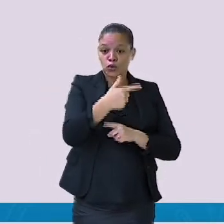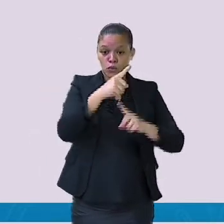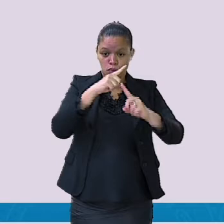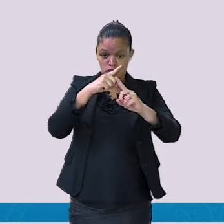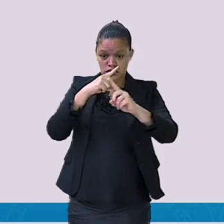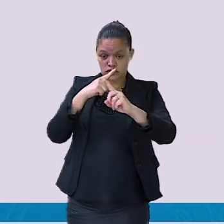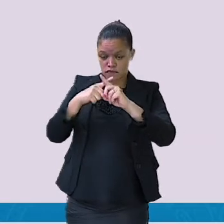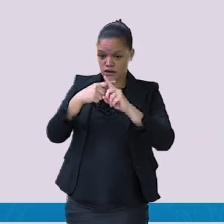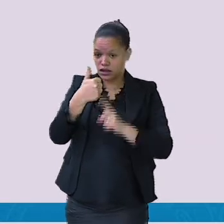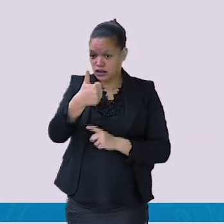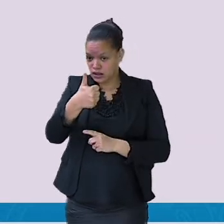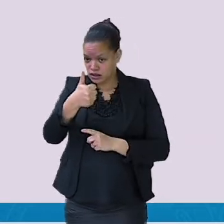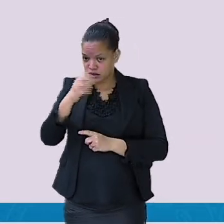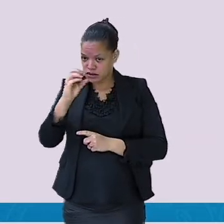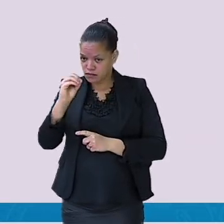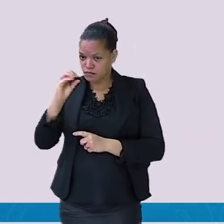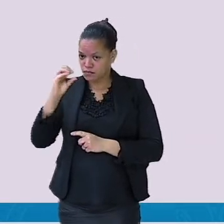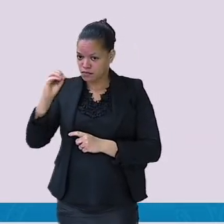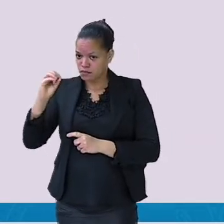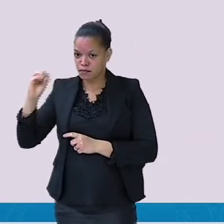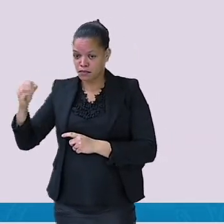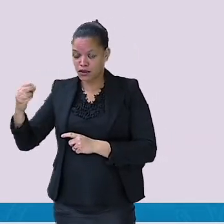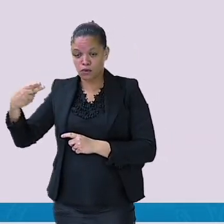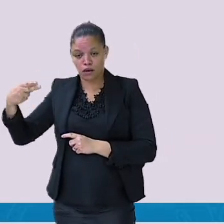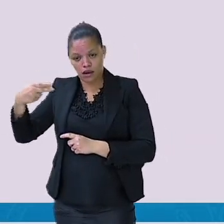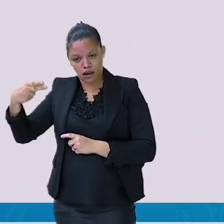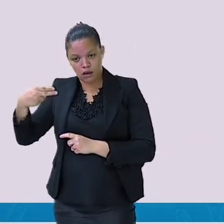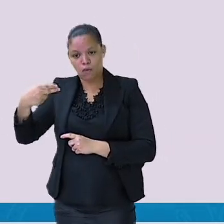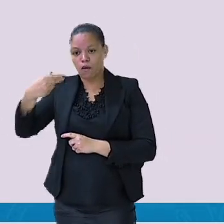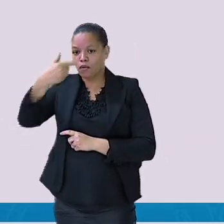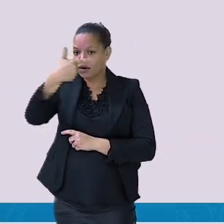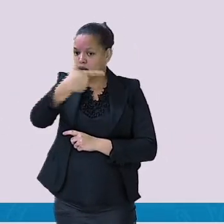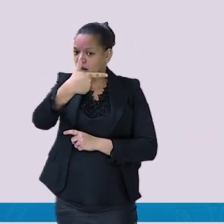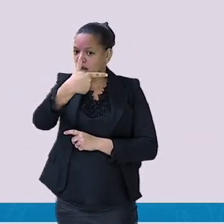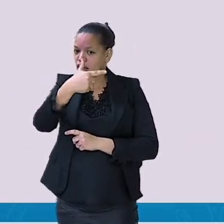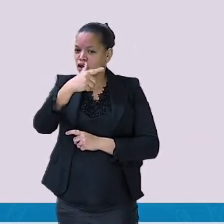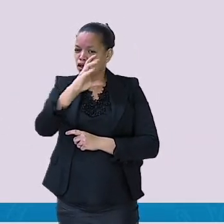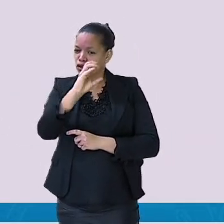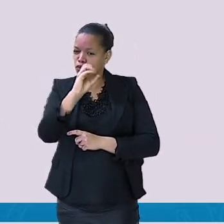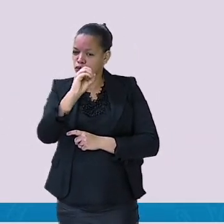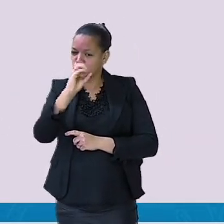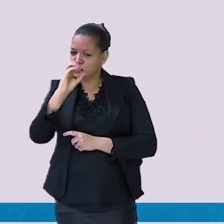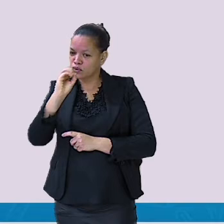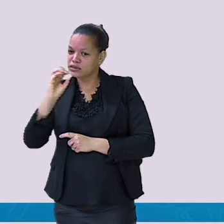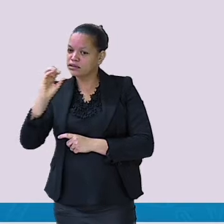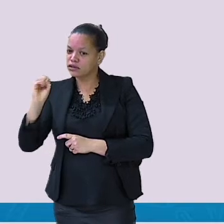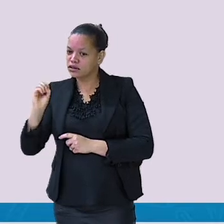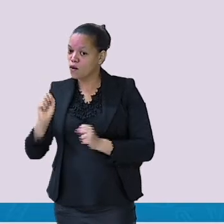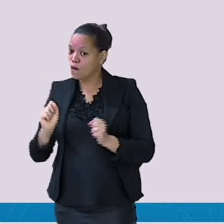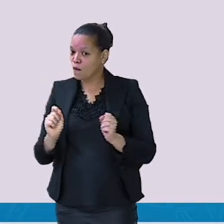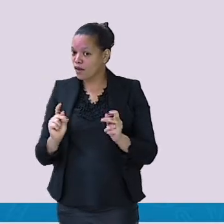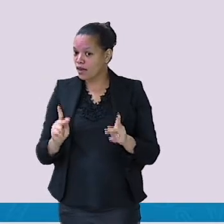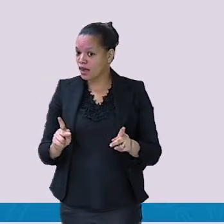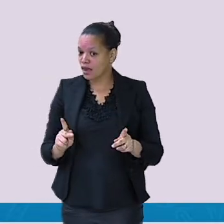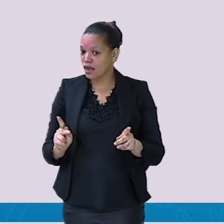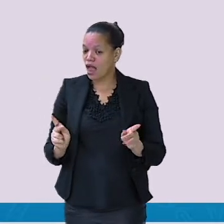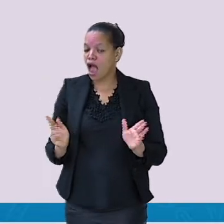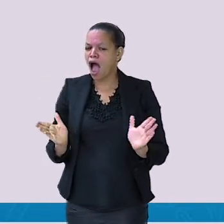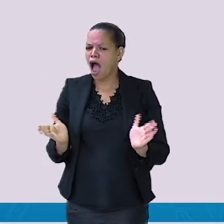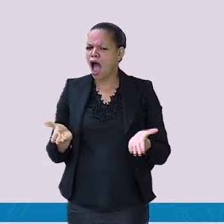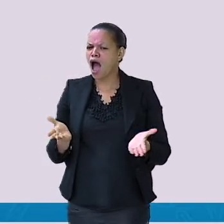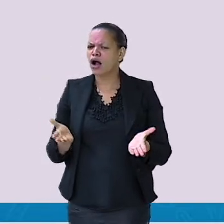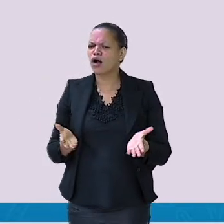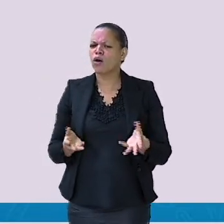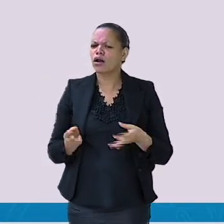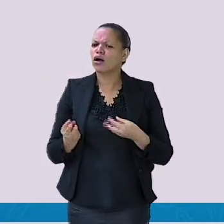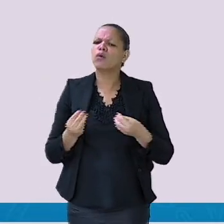Depois que eu transformei, agora eu posso fazer a operação normalmente, como eu faria fora aqui do